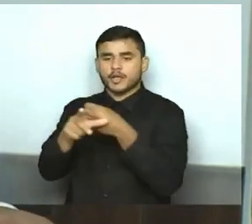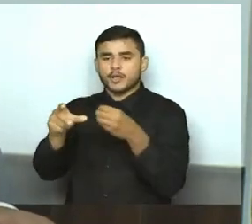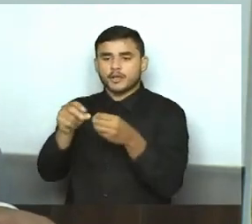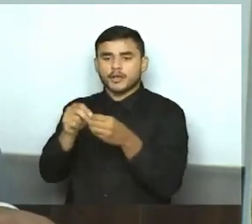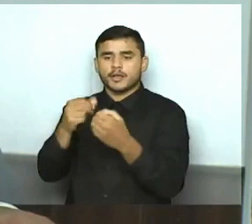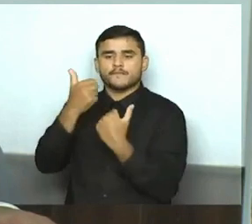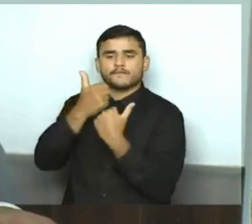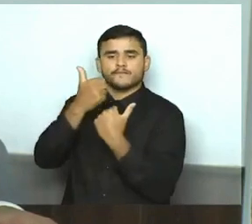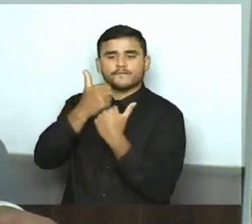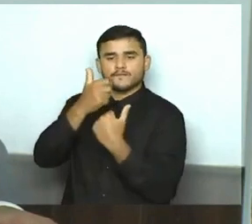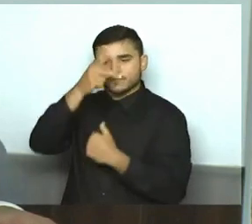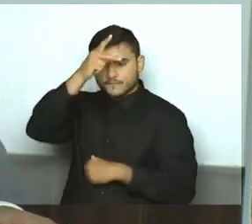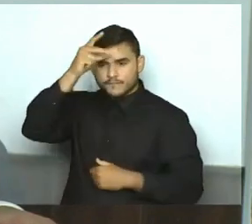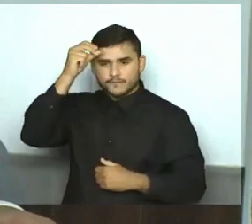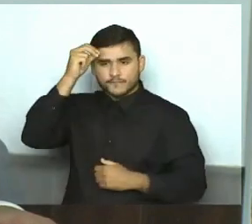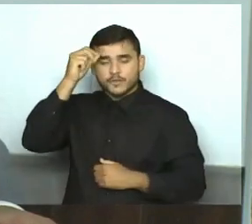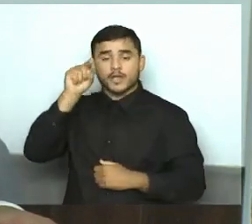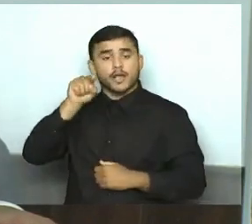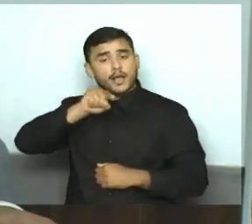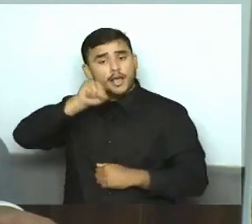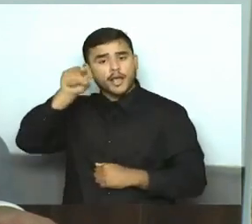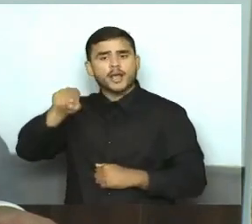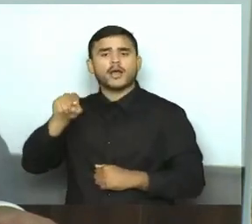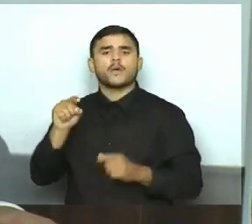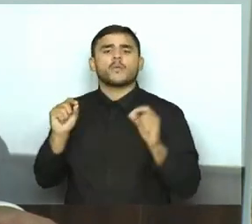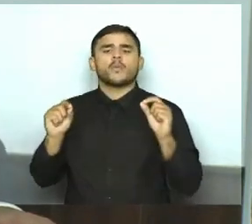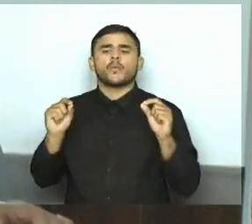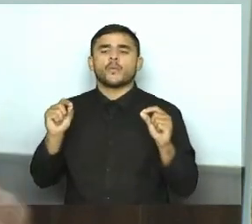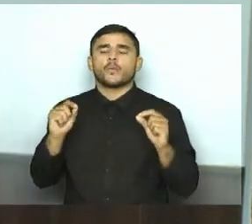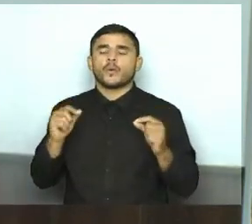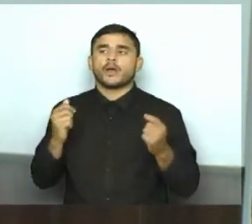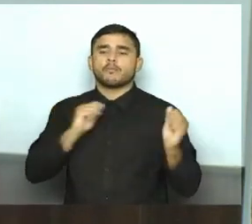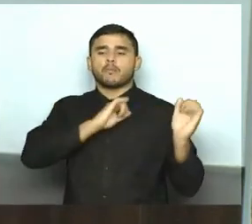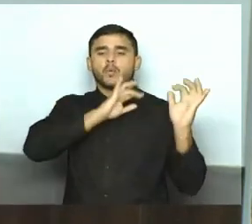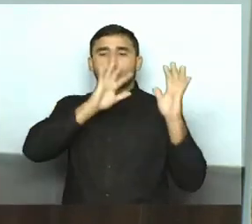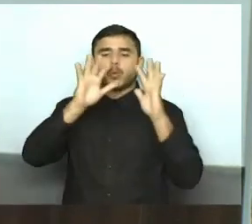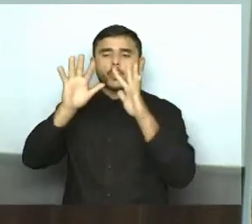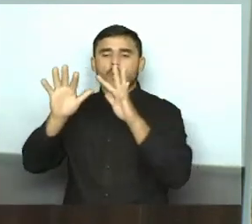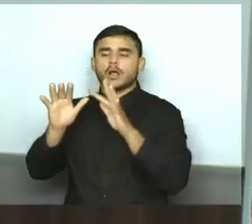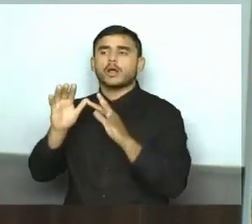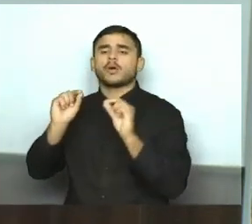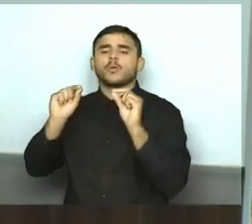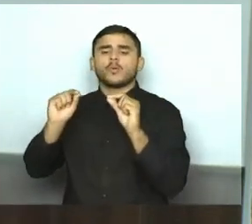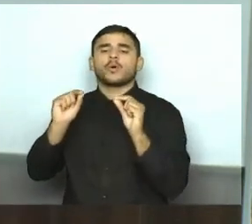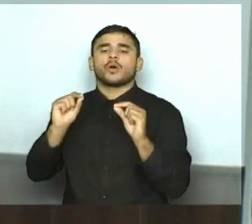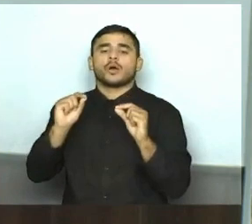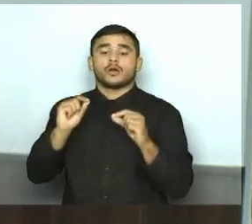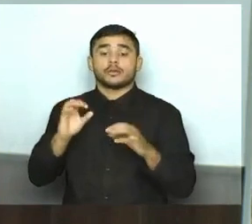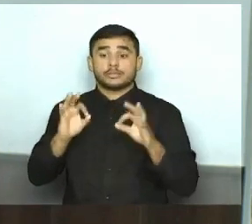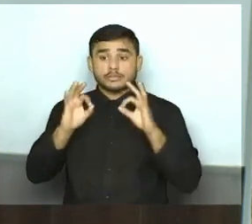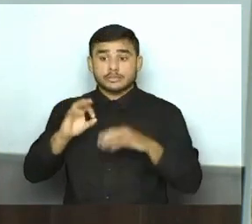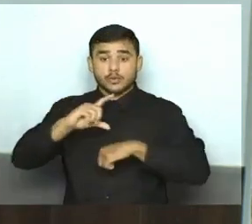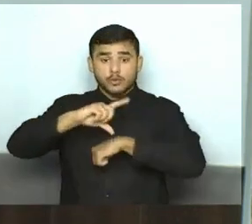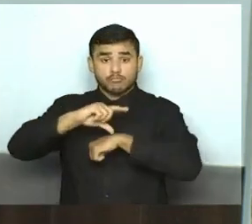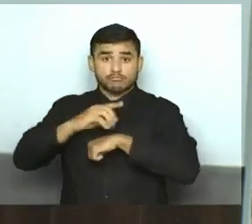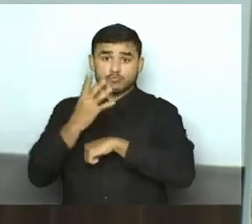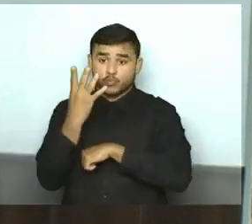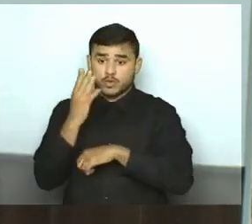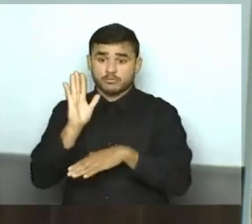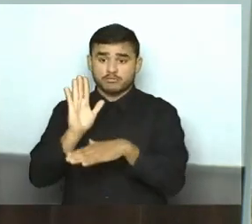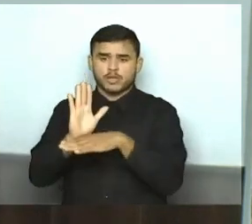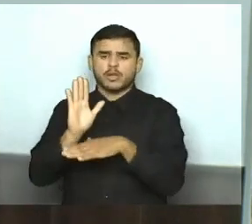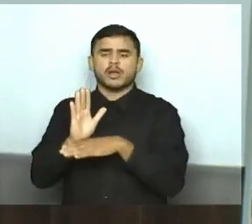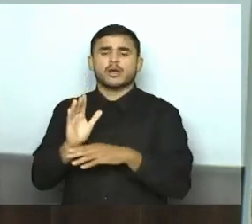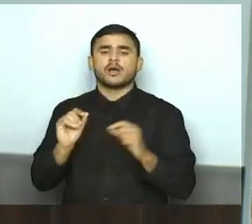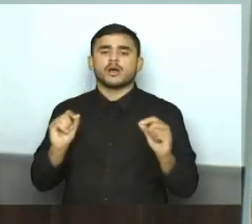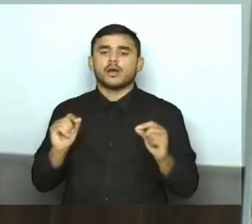vice-prefeito, que vai, nessa oportunidade, sancionar a lei que foi aprovada nesta casa, que prevê